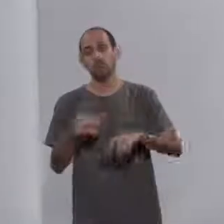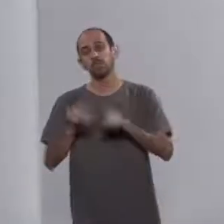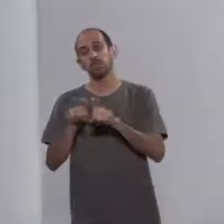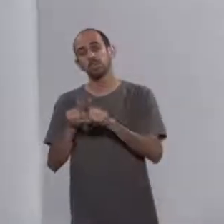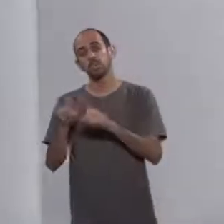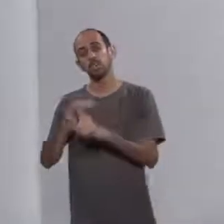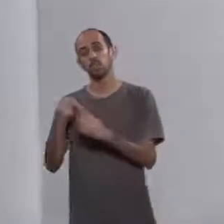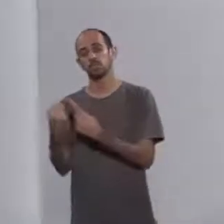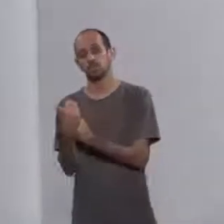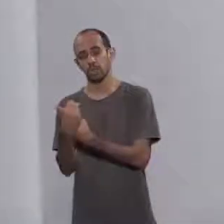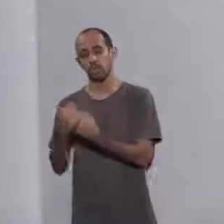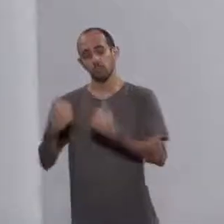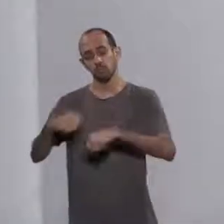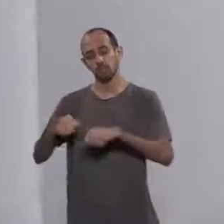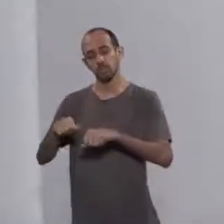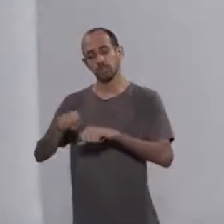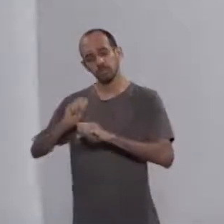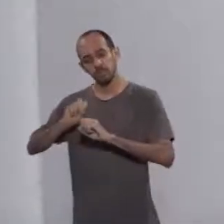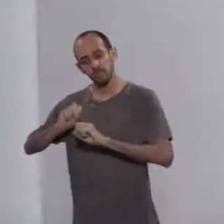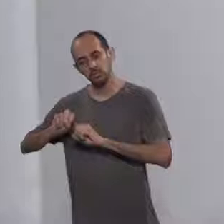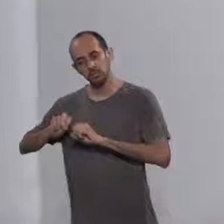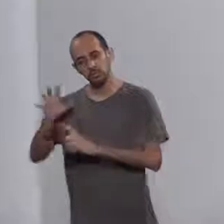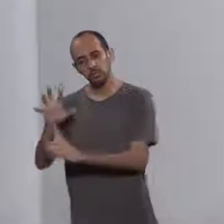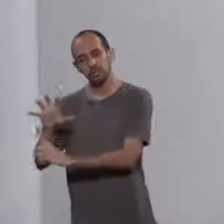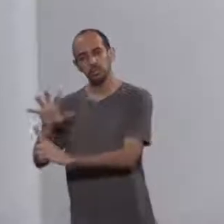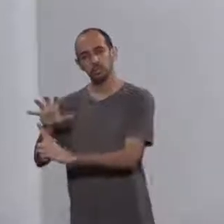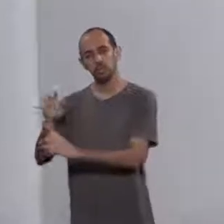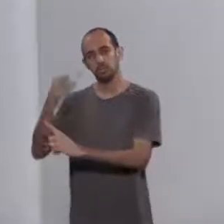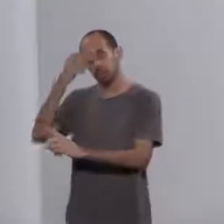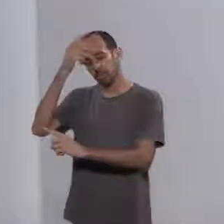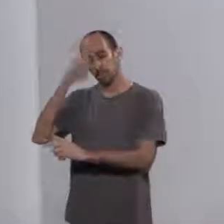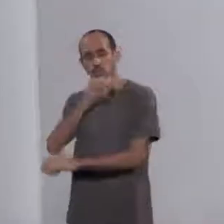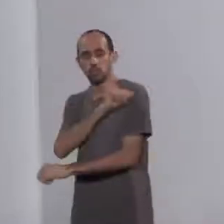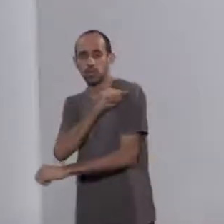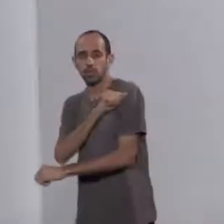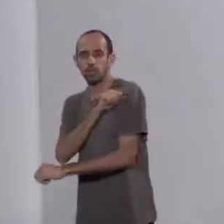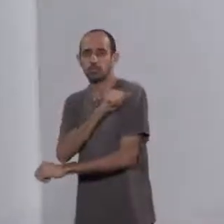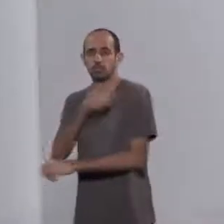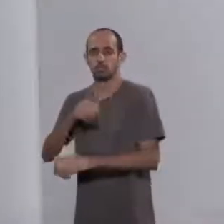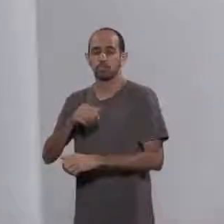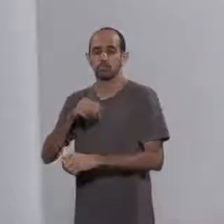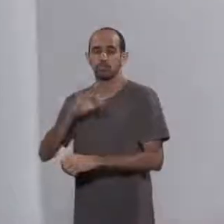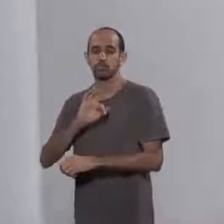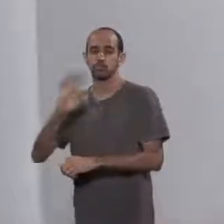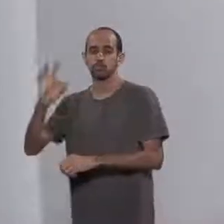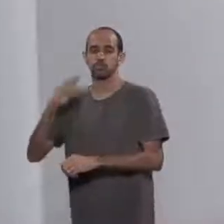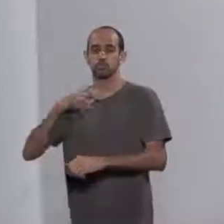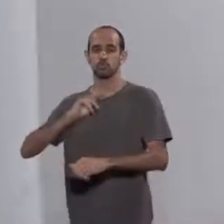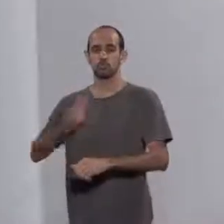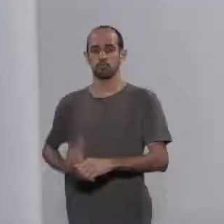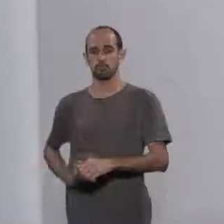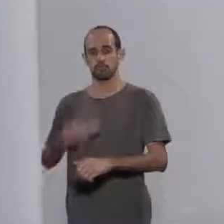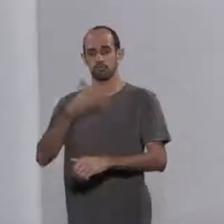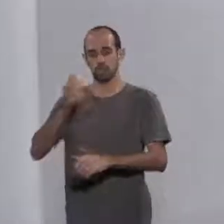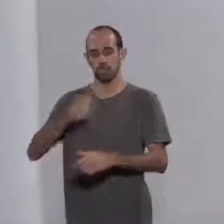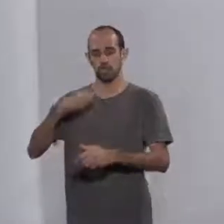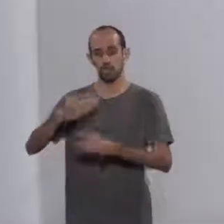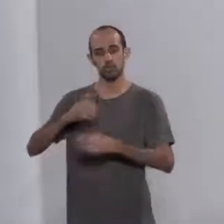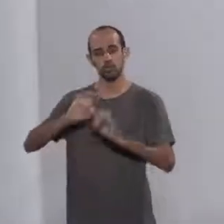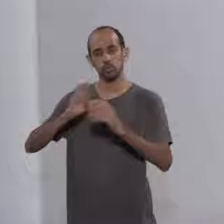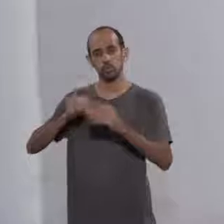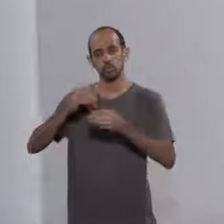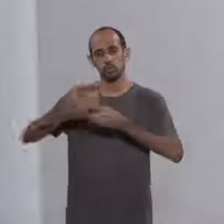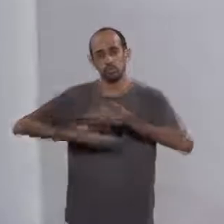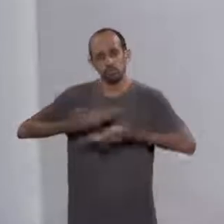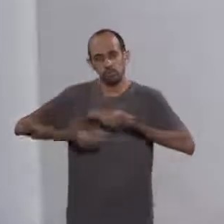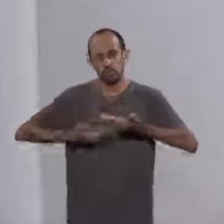cidadãos, formar seres humanos melhores para estarem inseridos dentro da sociedade e participar dela de uma maneira que todos